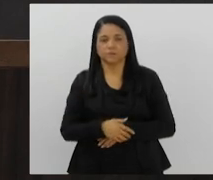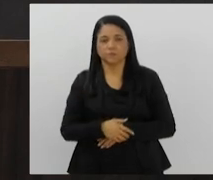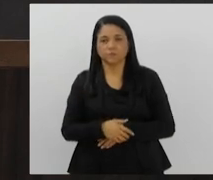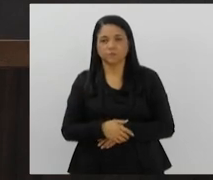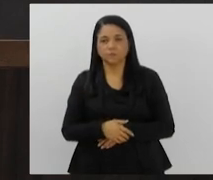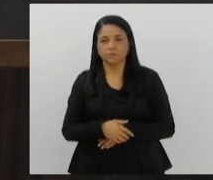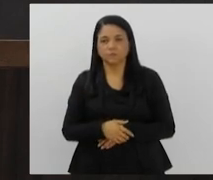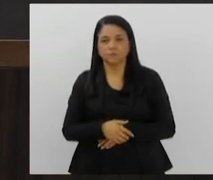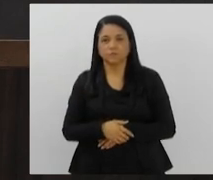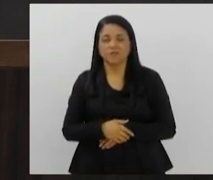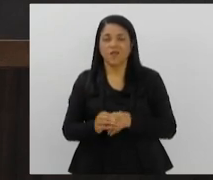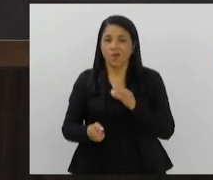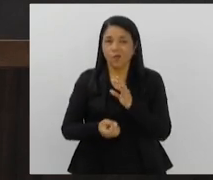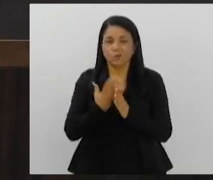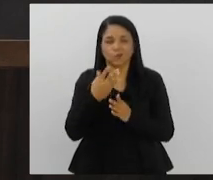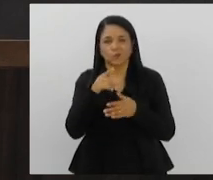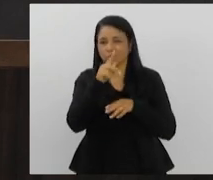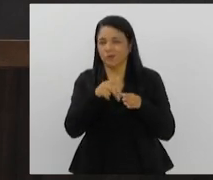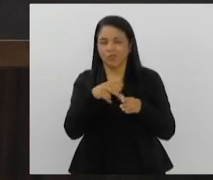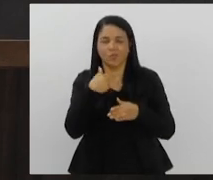É autor do projeto, né?